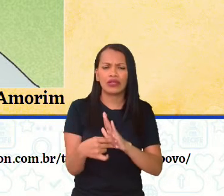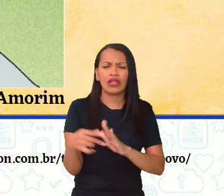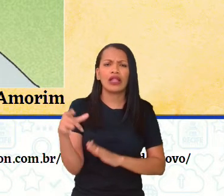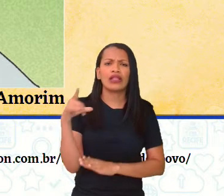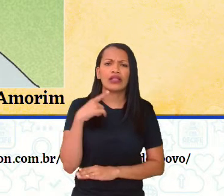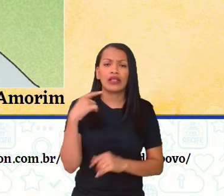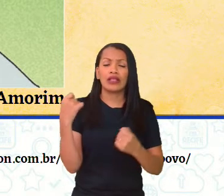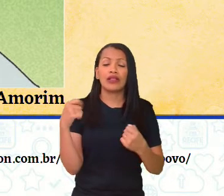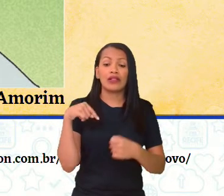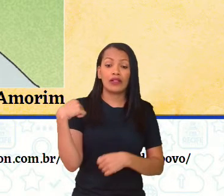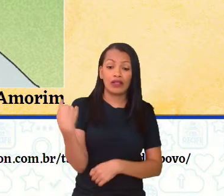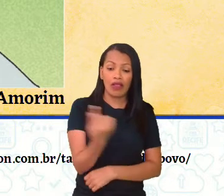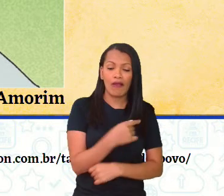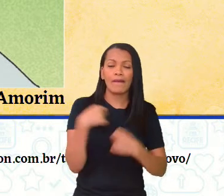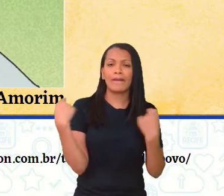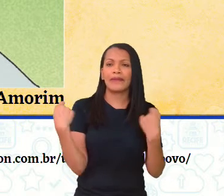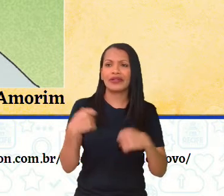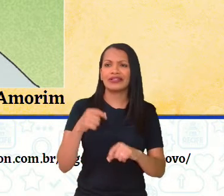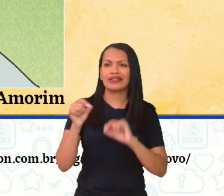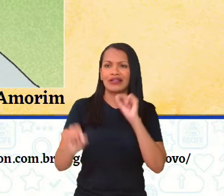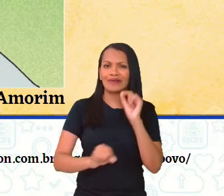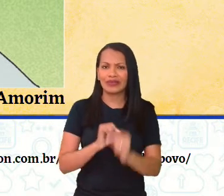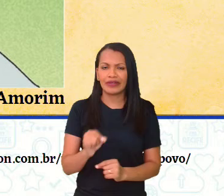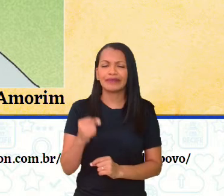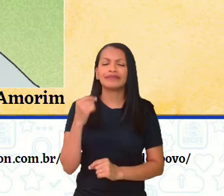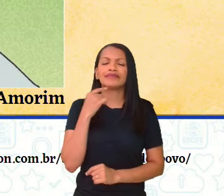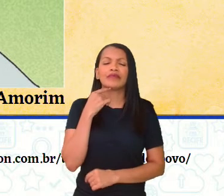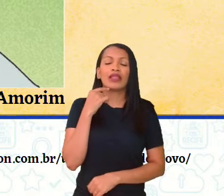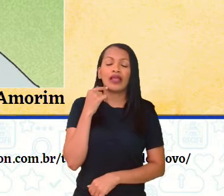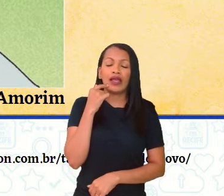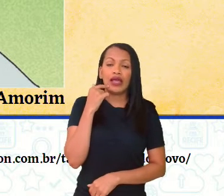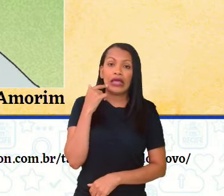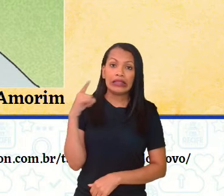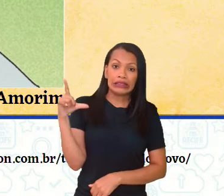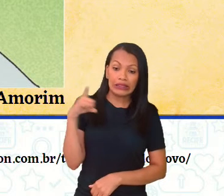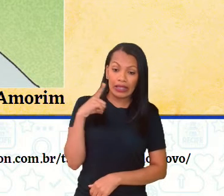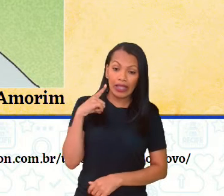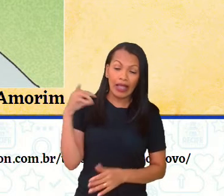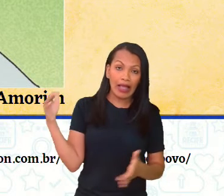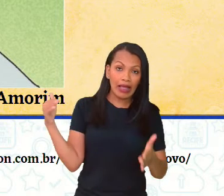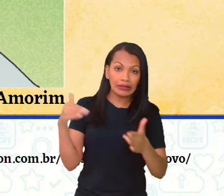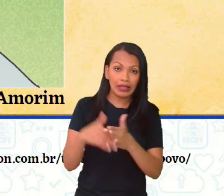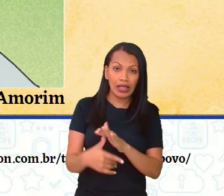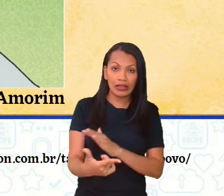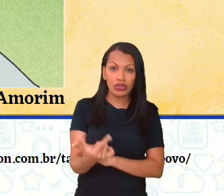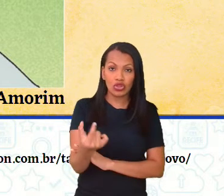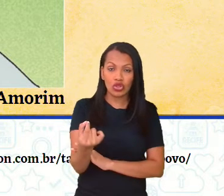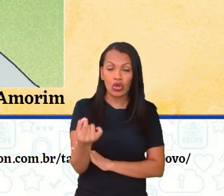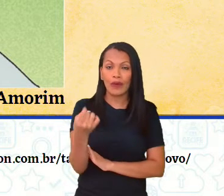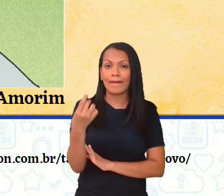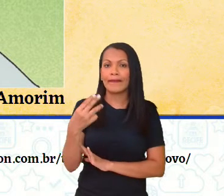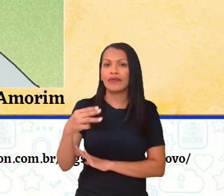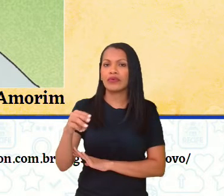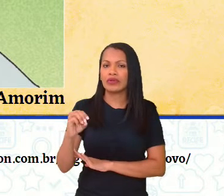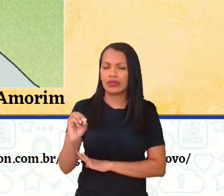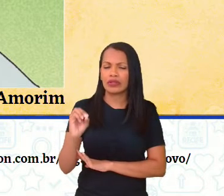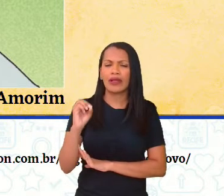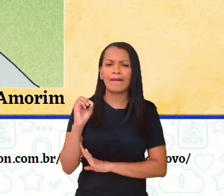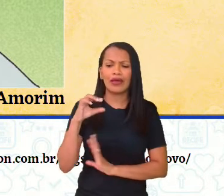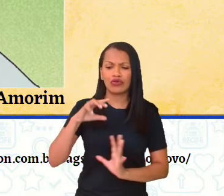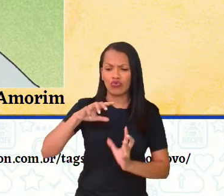tem o título da charge, que é Aquecimento Global e o relatório